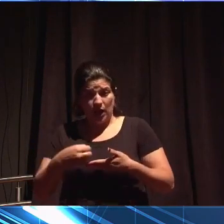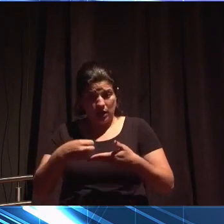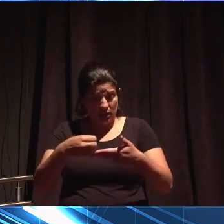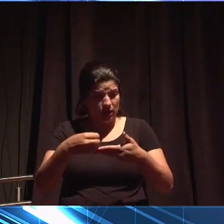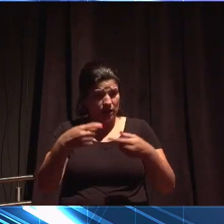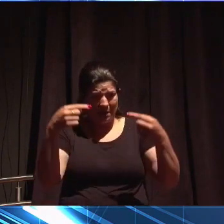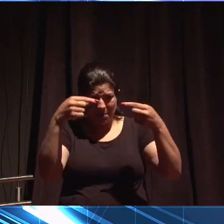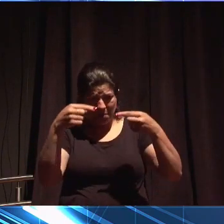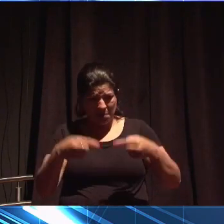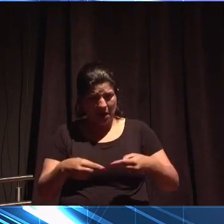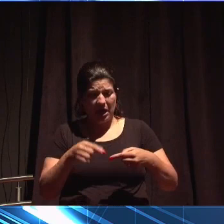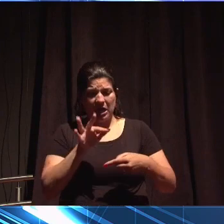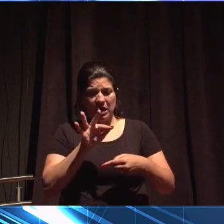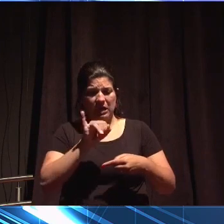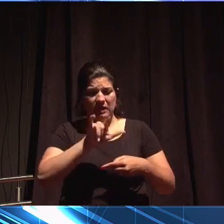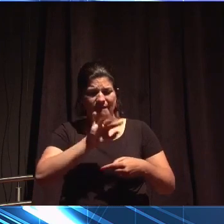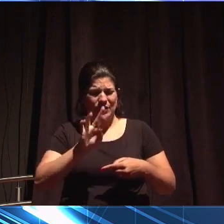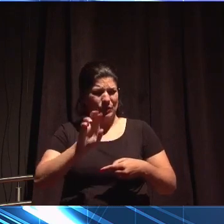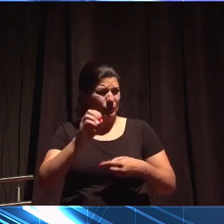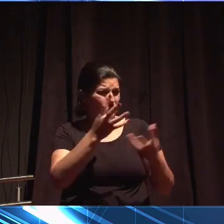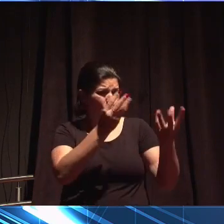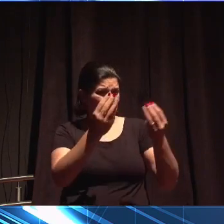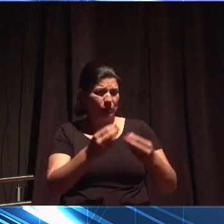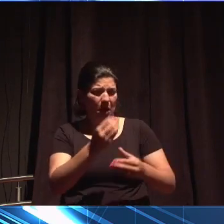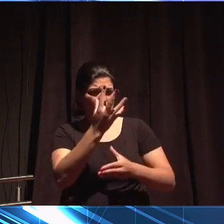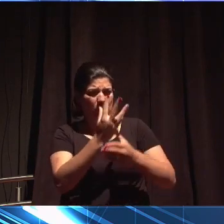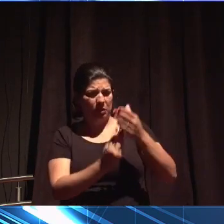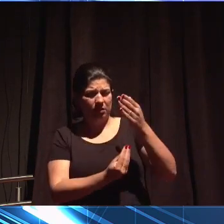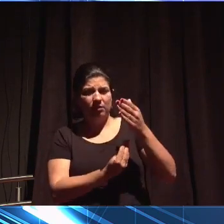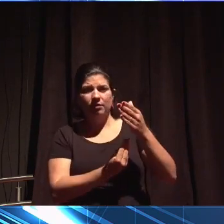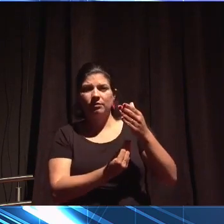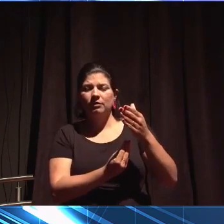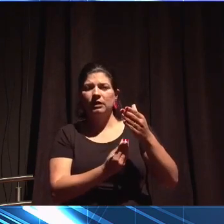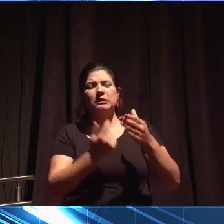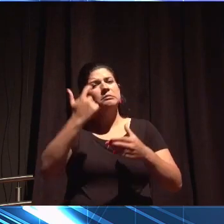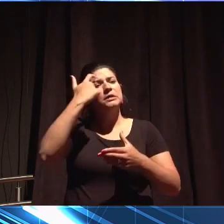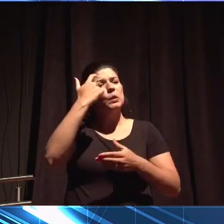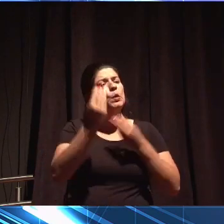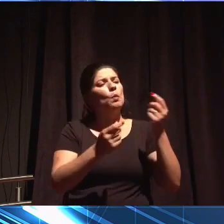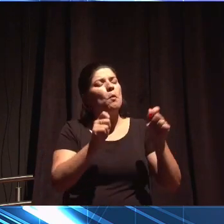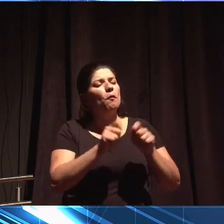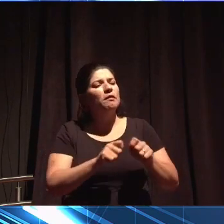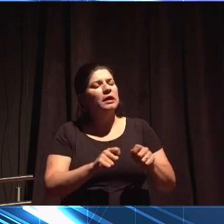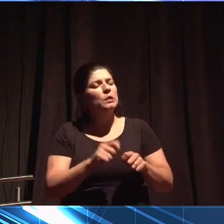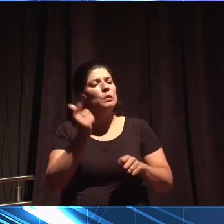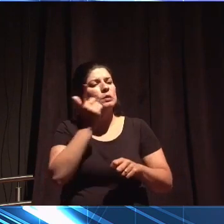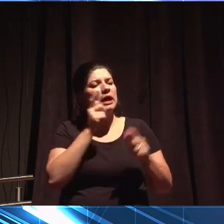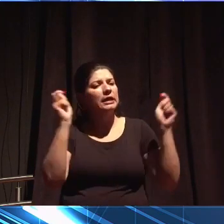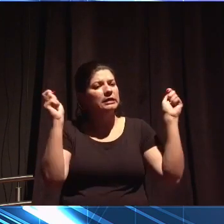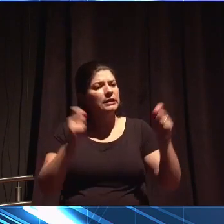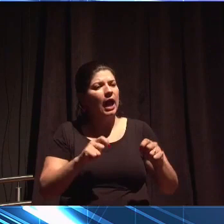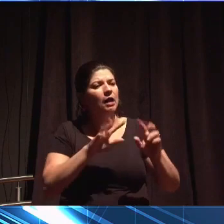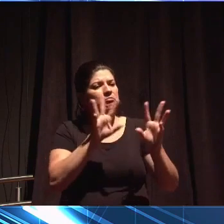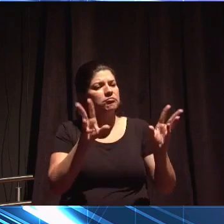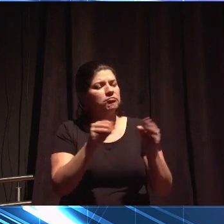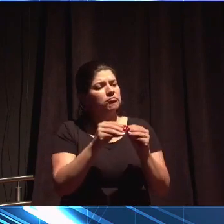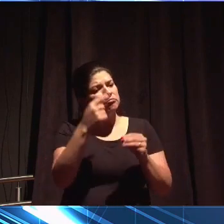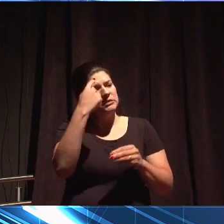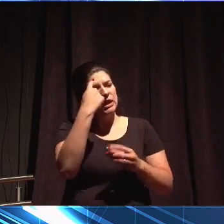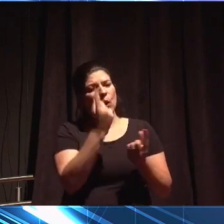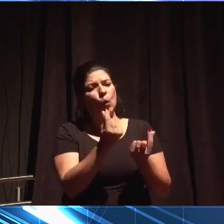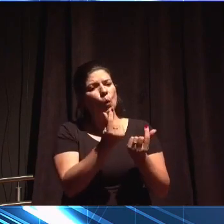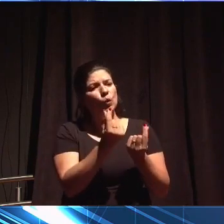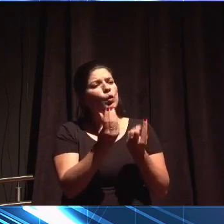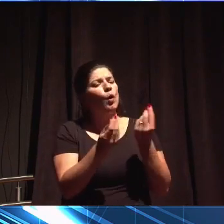série de filtros. E, gente, era filtro pra caramba que a gente tinha lá na tela. E como que a gente faz para carregar isso de uma forma otimizada, pensando em